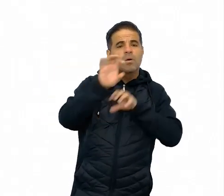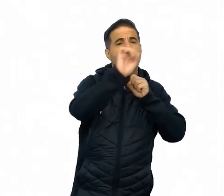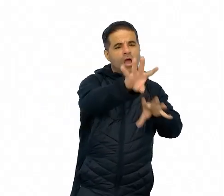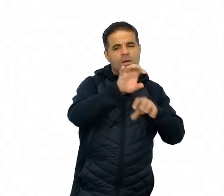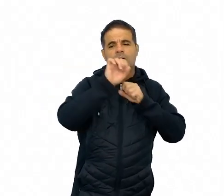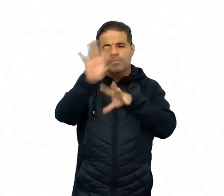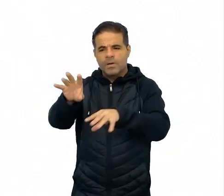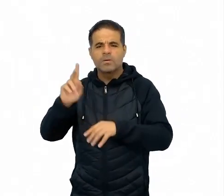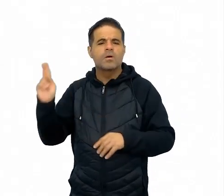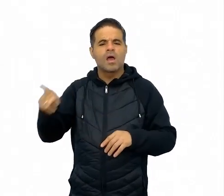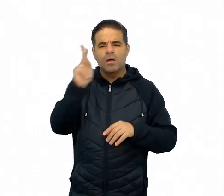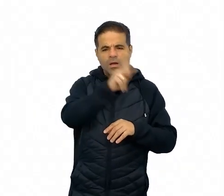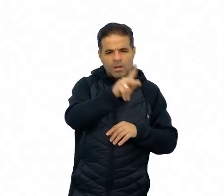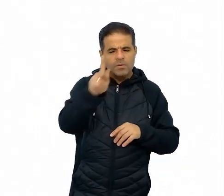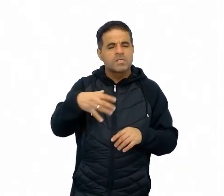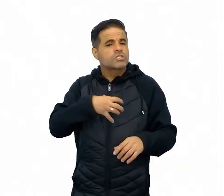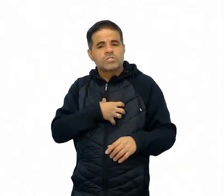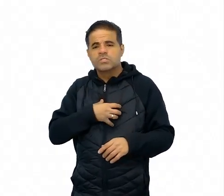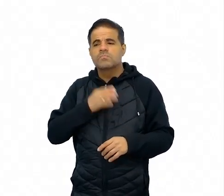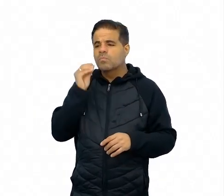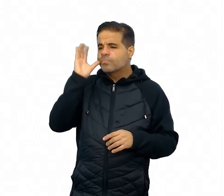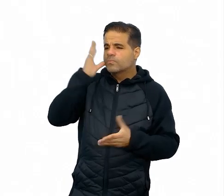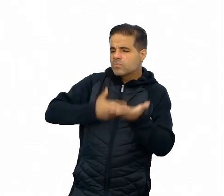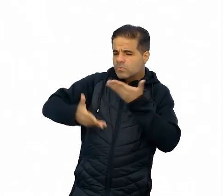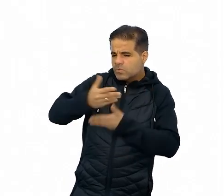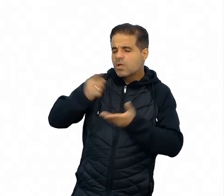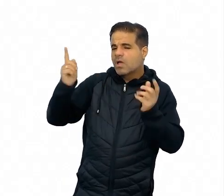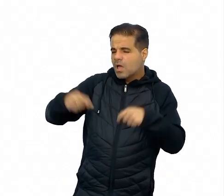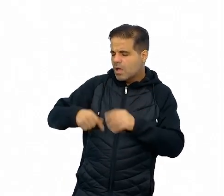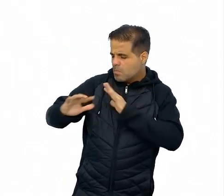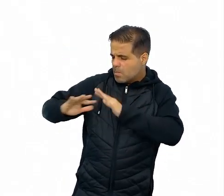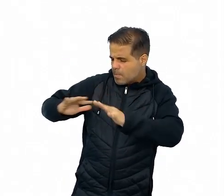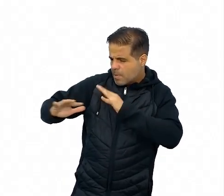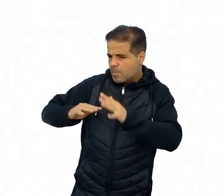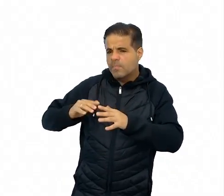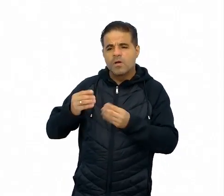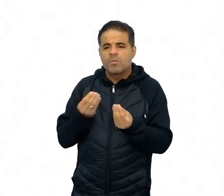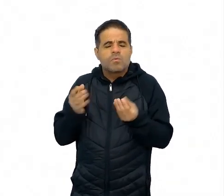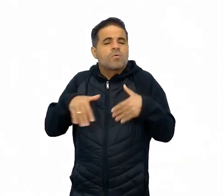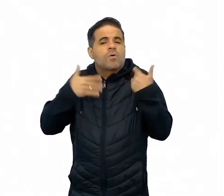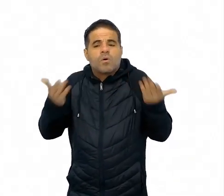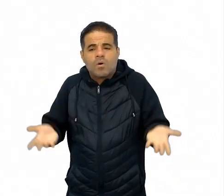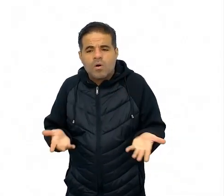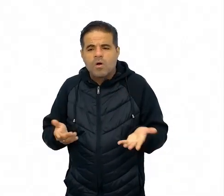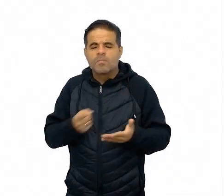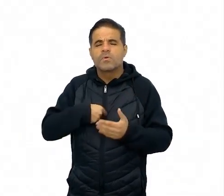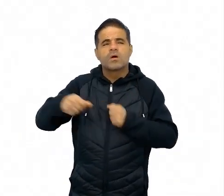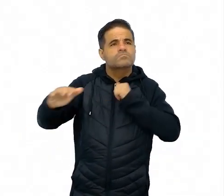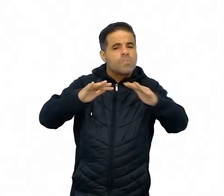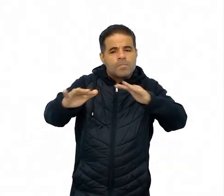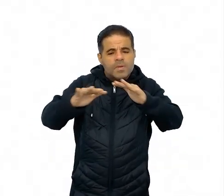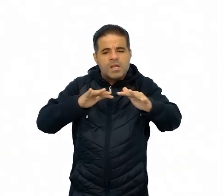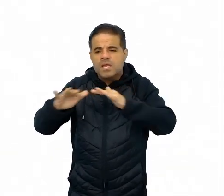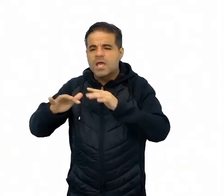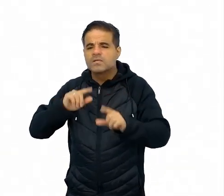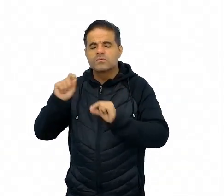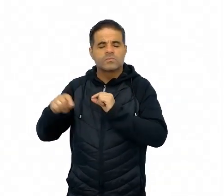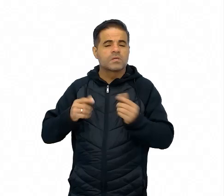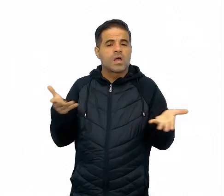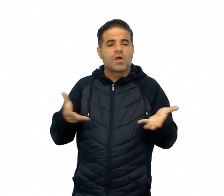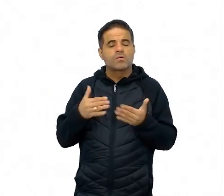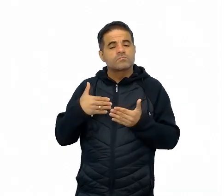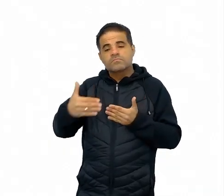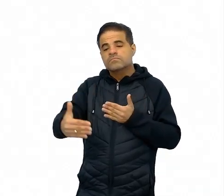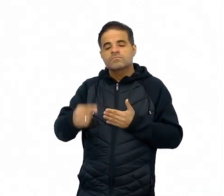nós professores, que tipo de conhecimento é mobilizado nesse momento, né? O que a gente mobiliza nesse